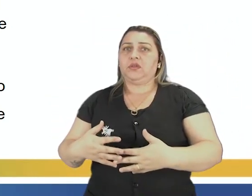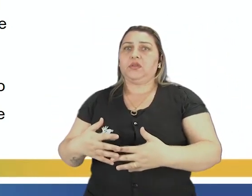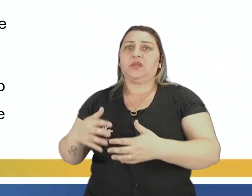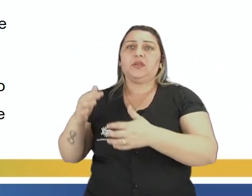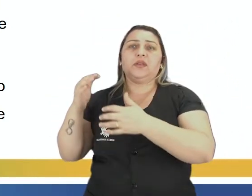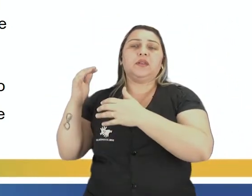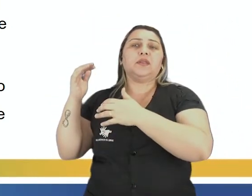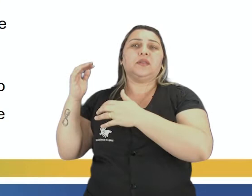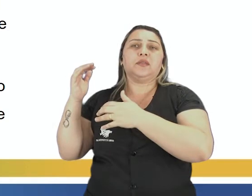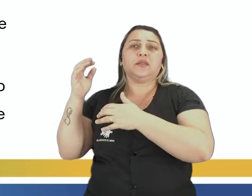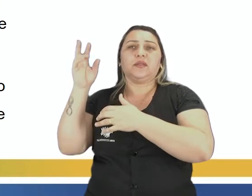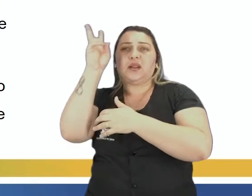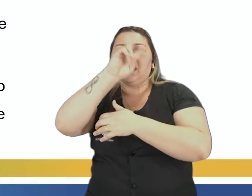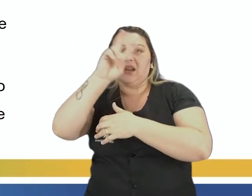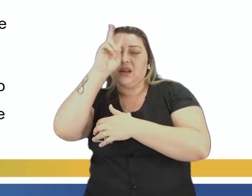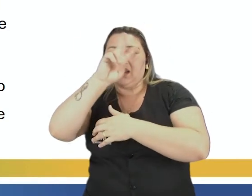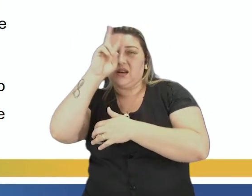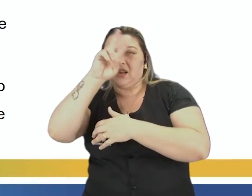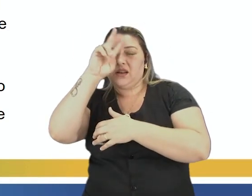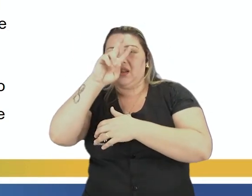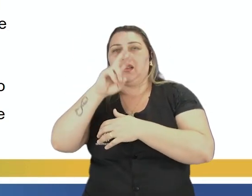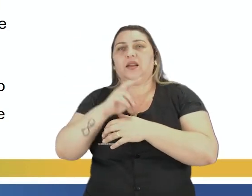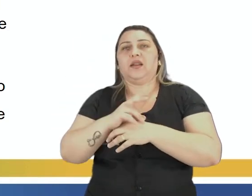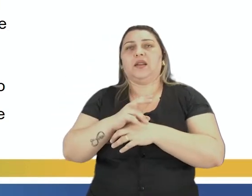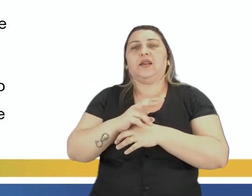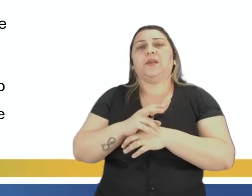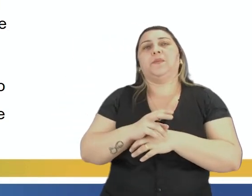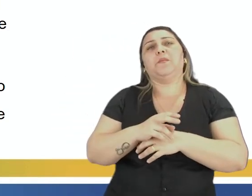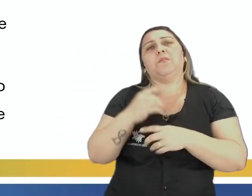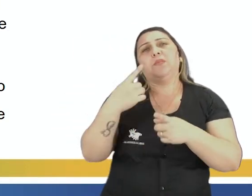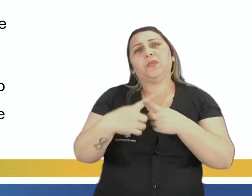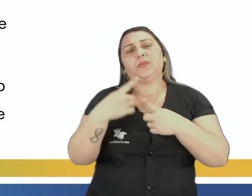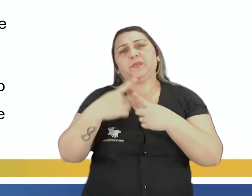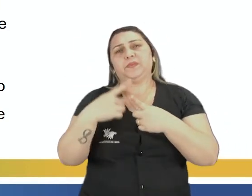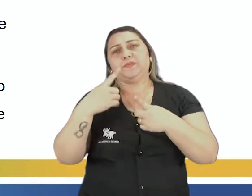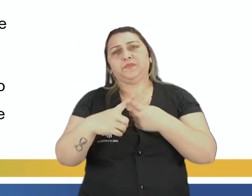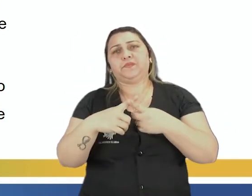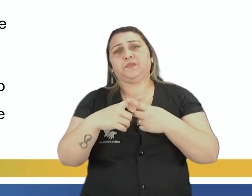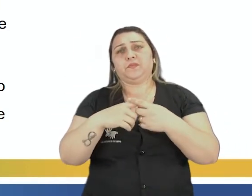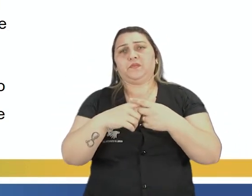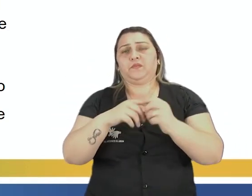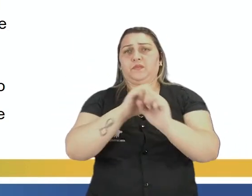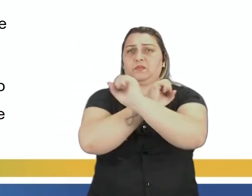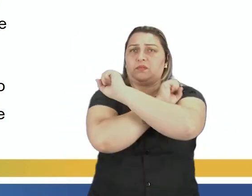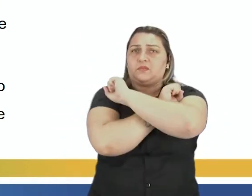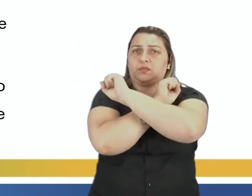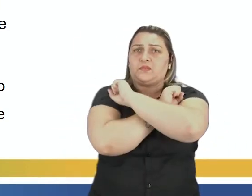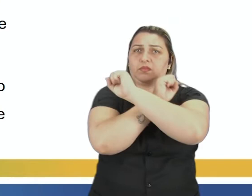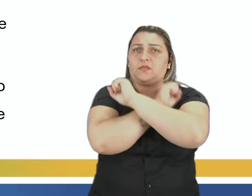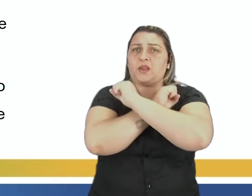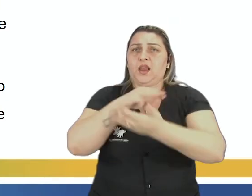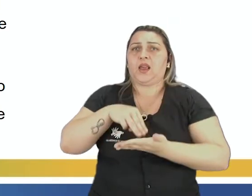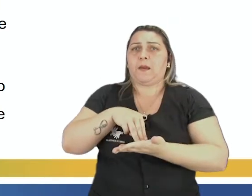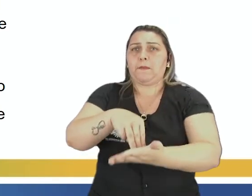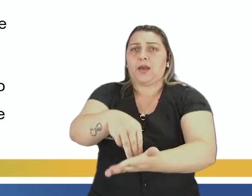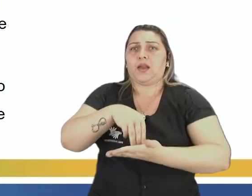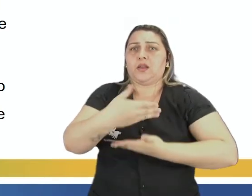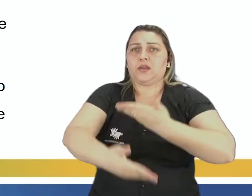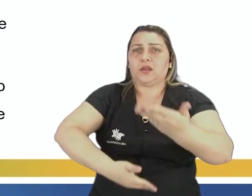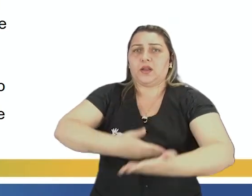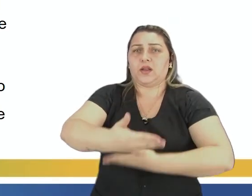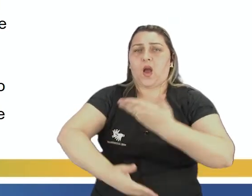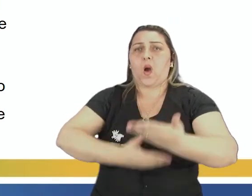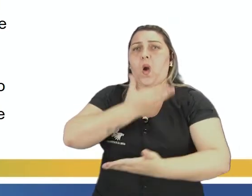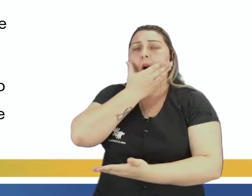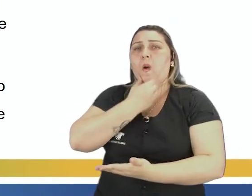esse título, né, Filho do Céu, porque ele era um grande sacerdote e mediador das relações entre o